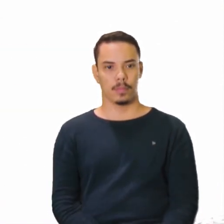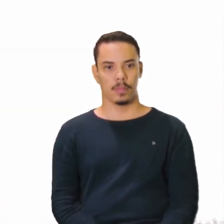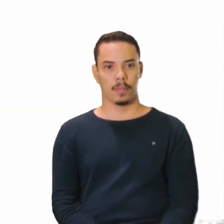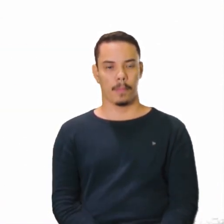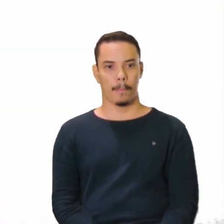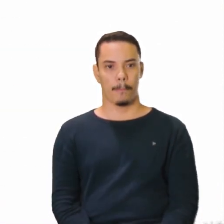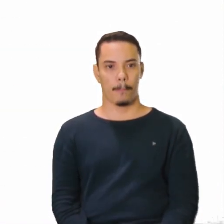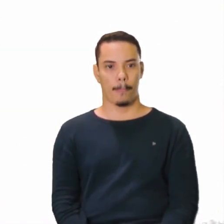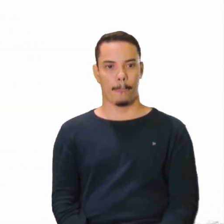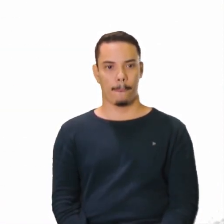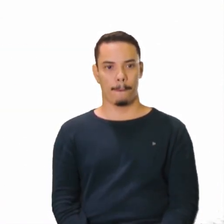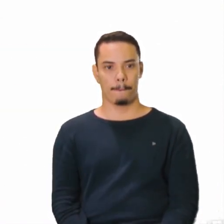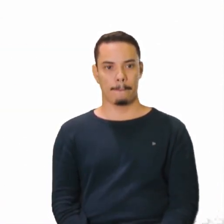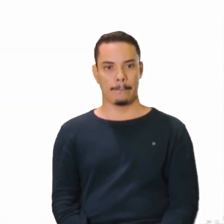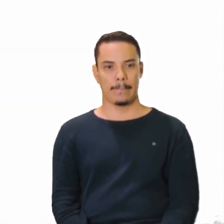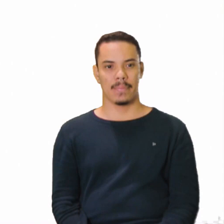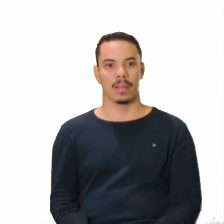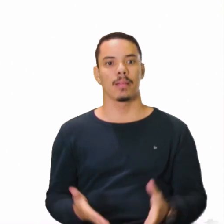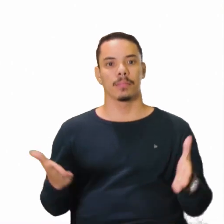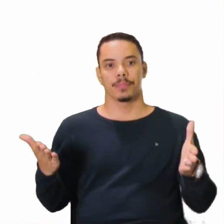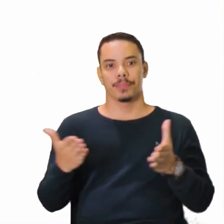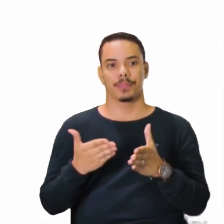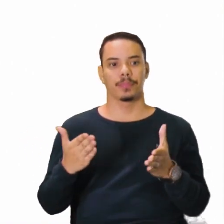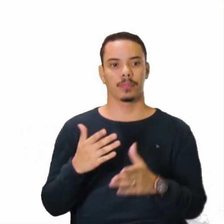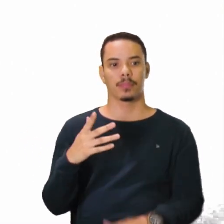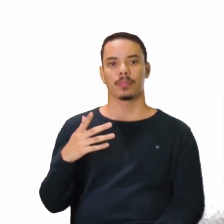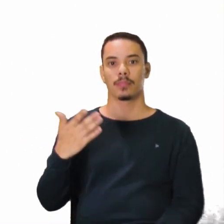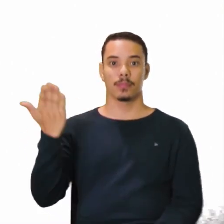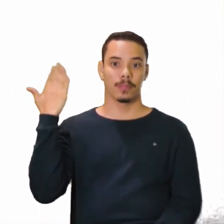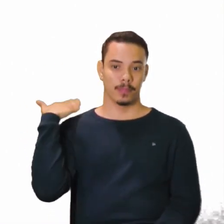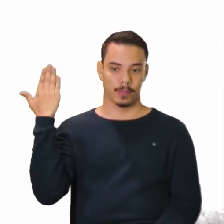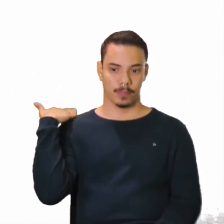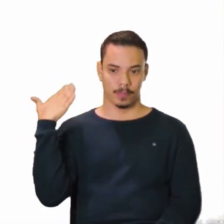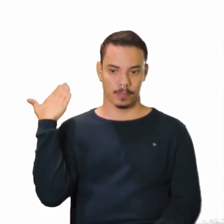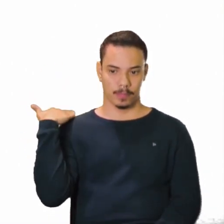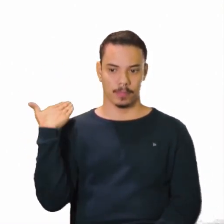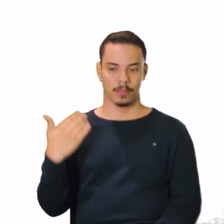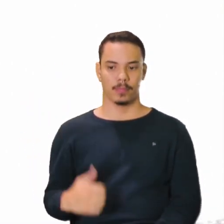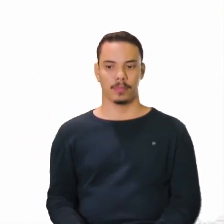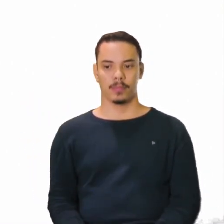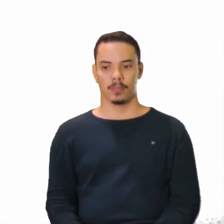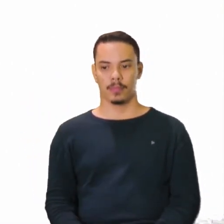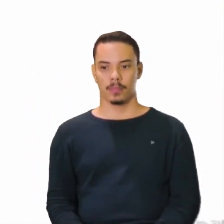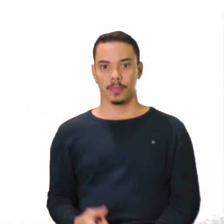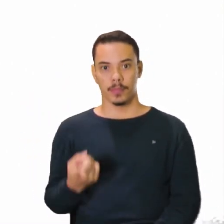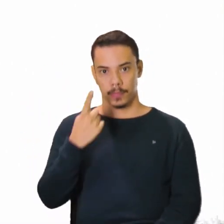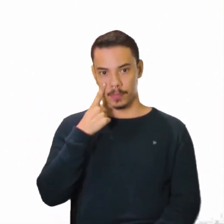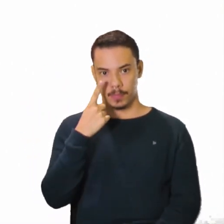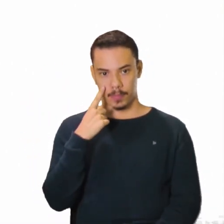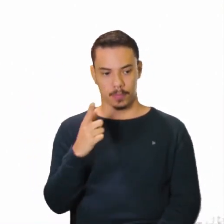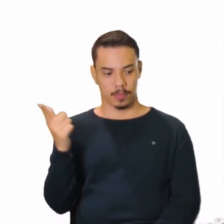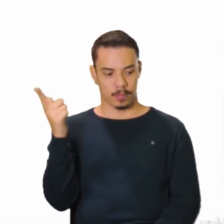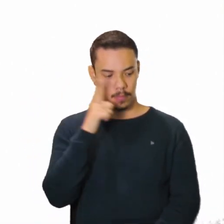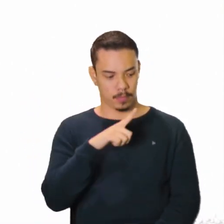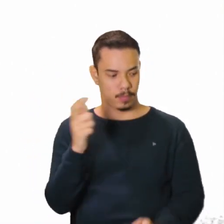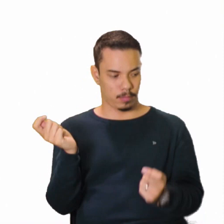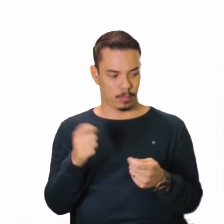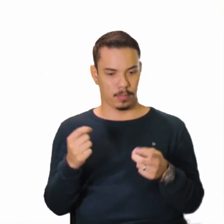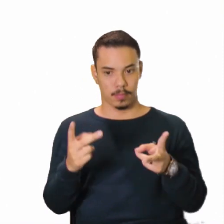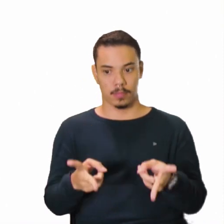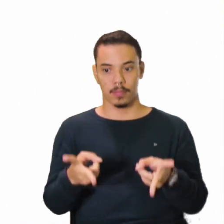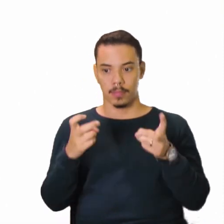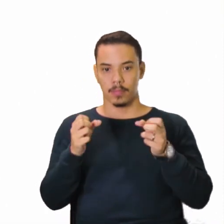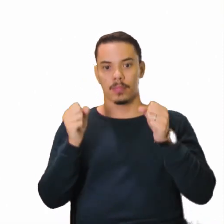lá agora para o tempo aí, no caso, pretérito, né? Nós vamos ver que esse tempo pretérito, ele